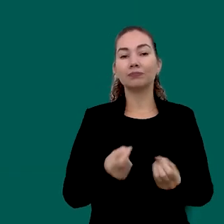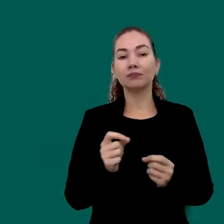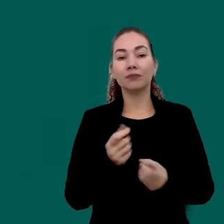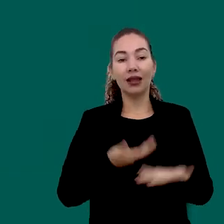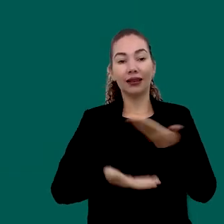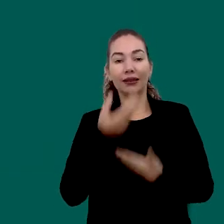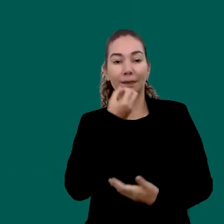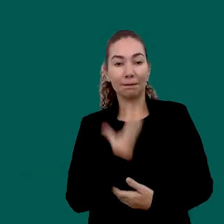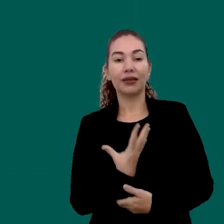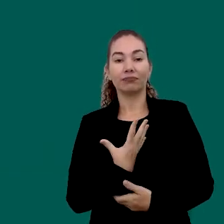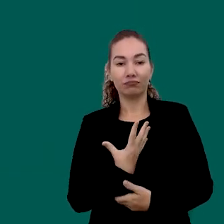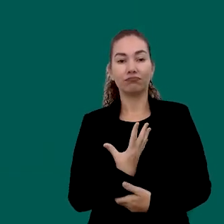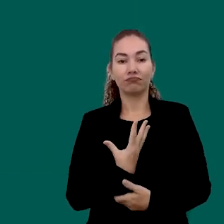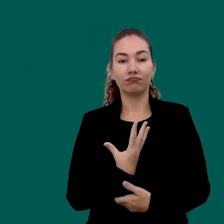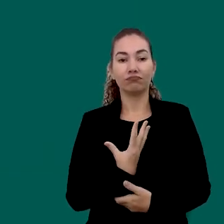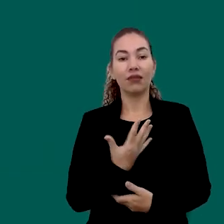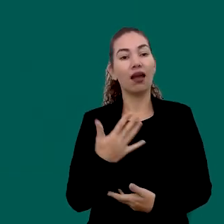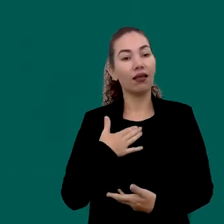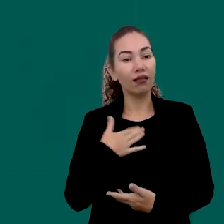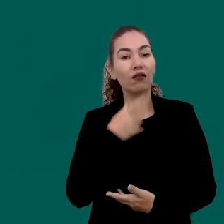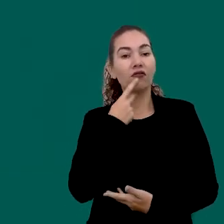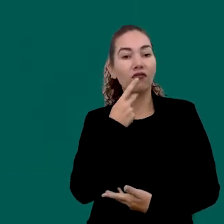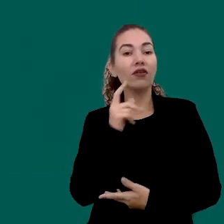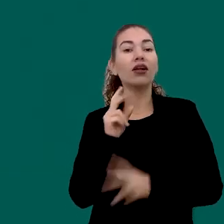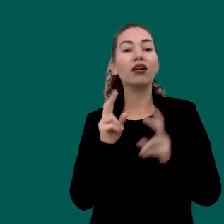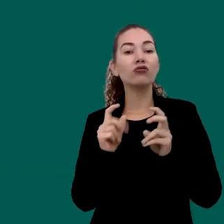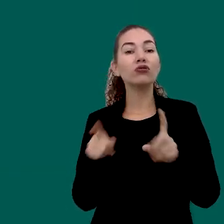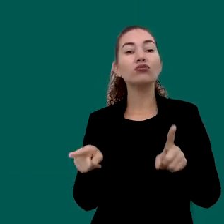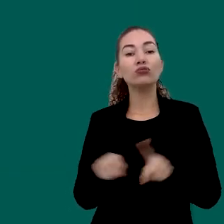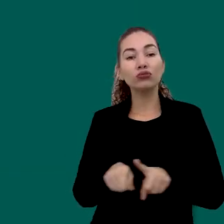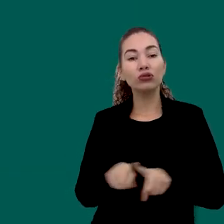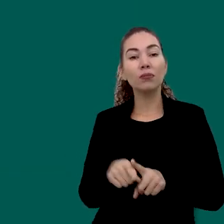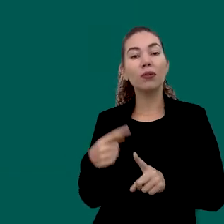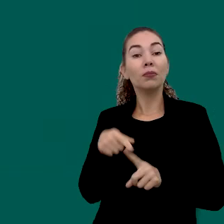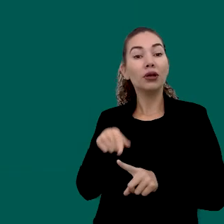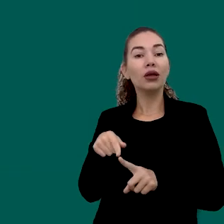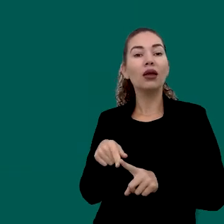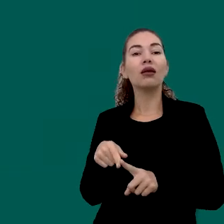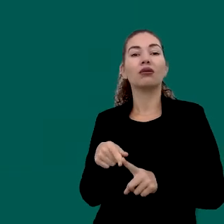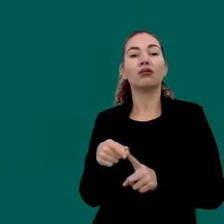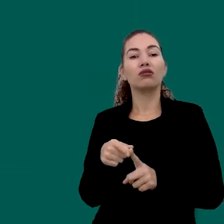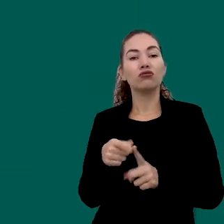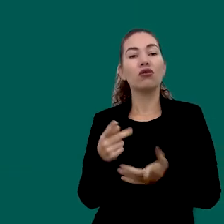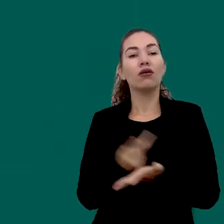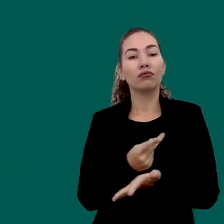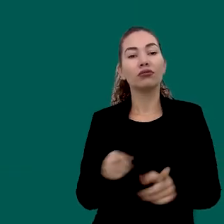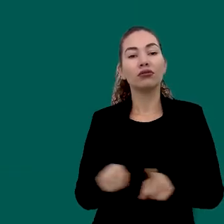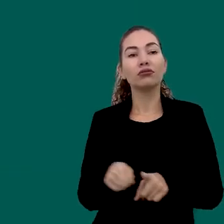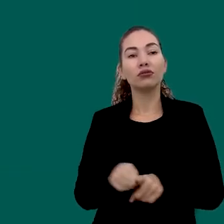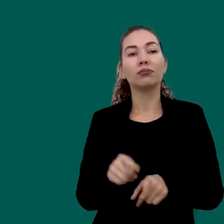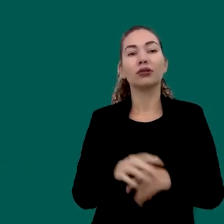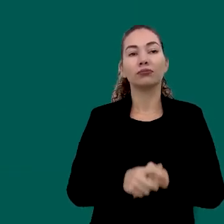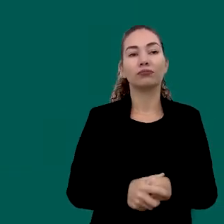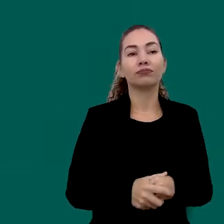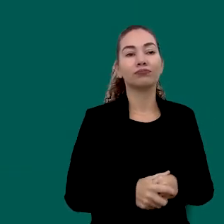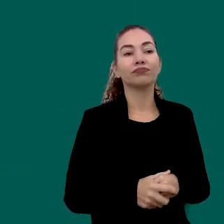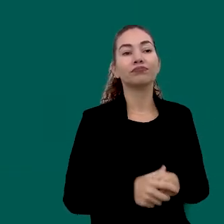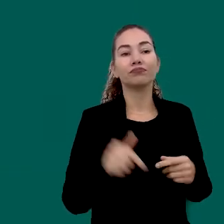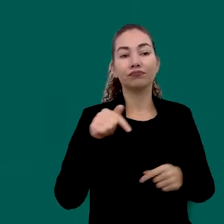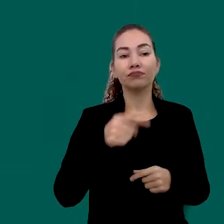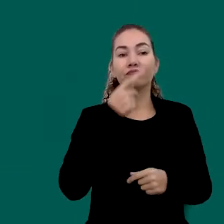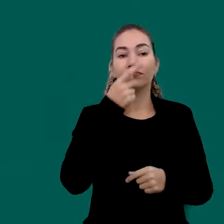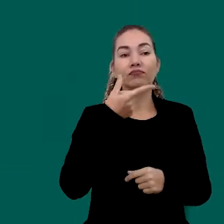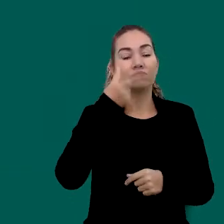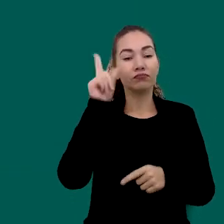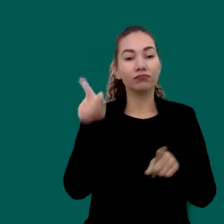atender bem. E aí eu vou ser obrigado a tocar no assunto também, porque isso aparece. É evidente que o Noah Marketing, e a gente conversou isso